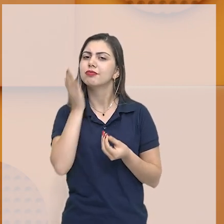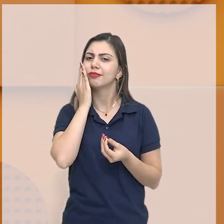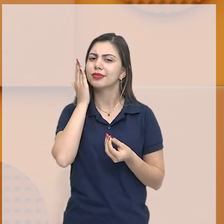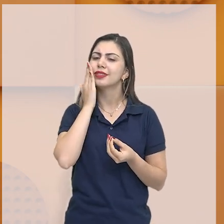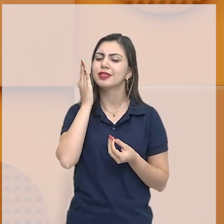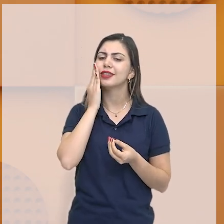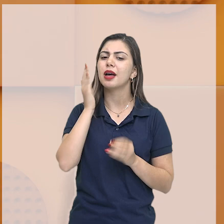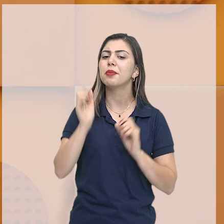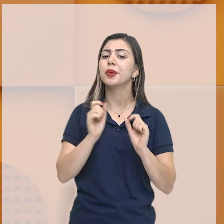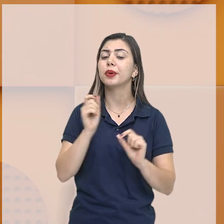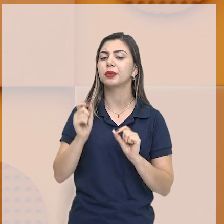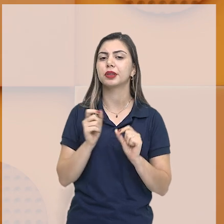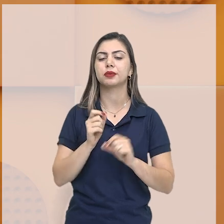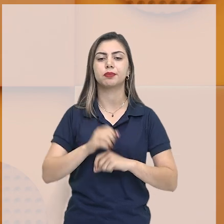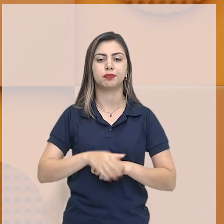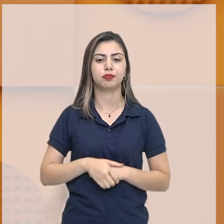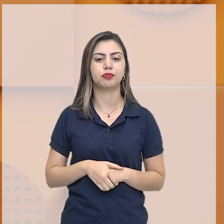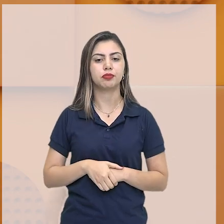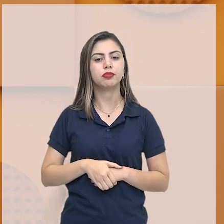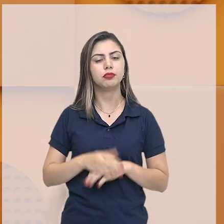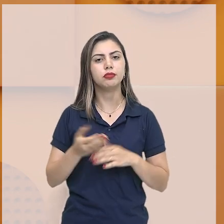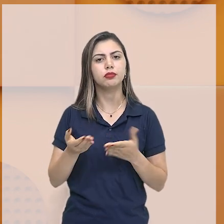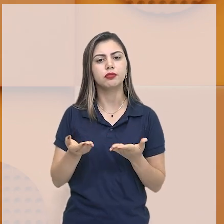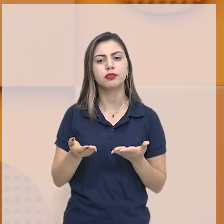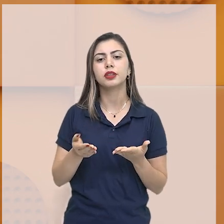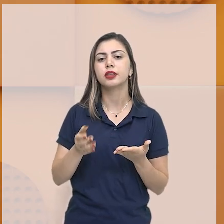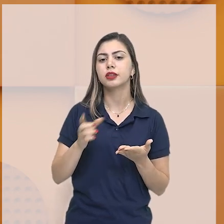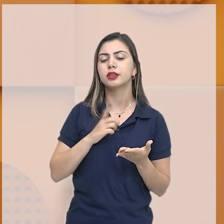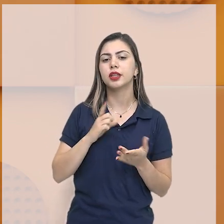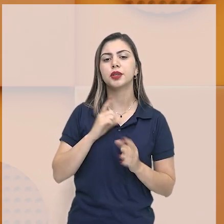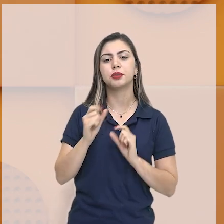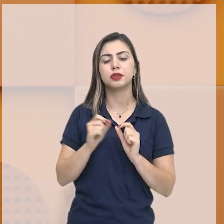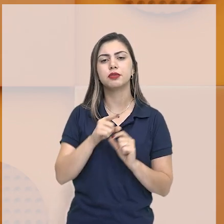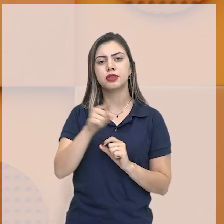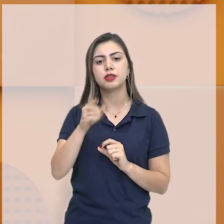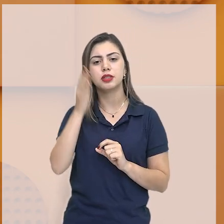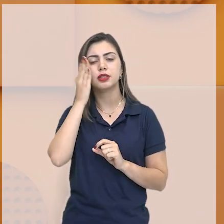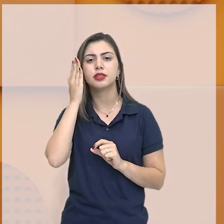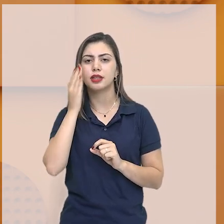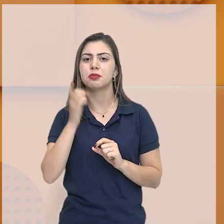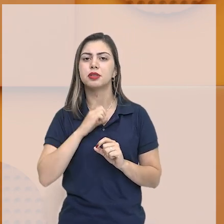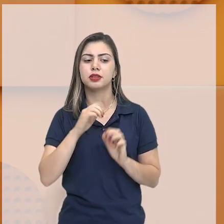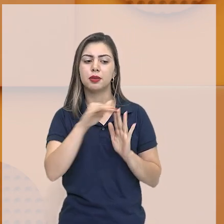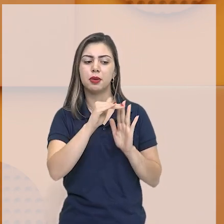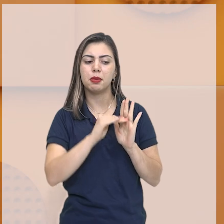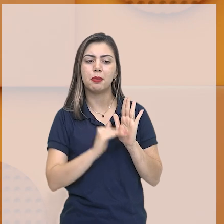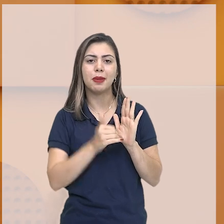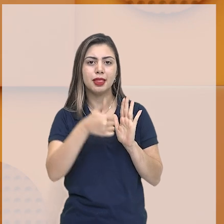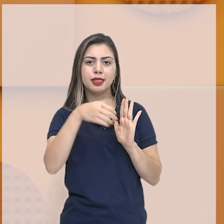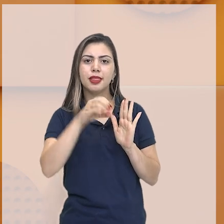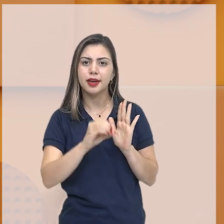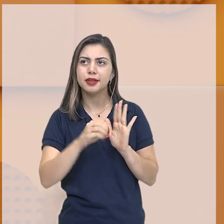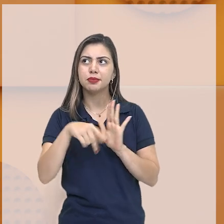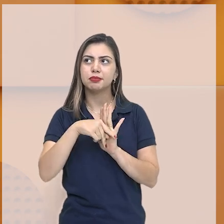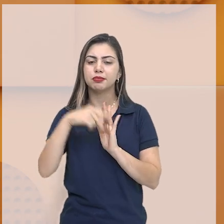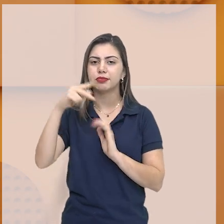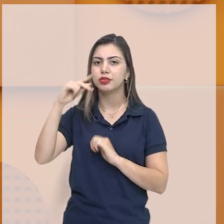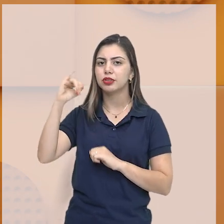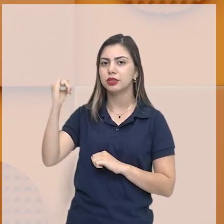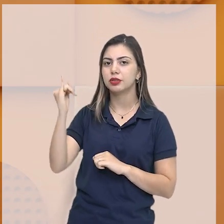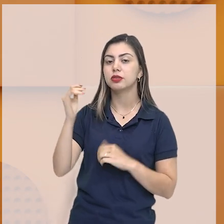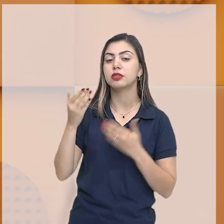sabe, né? E tem, pelo menos já teve algum tipo de contato com os 10 mandamentos. Então